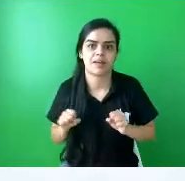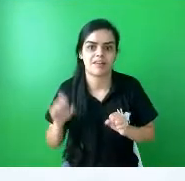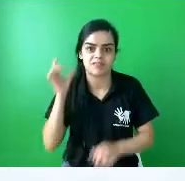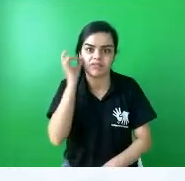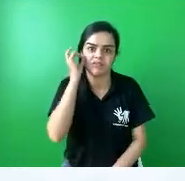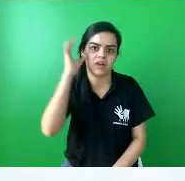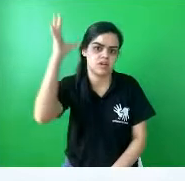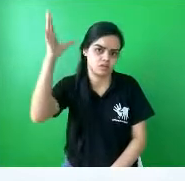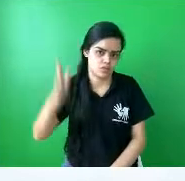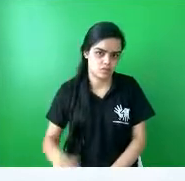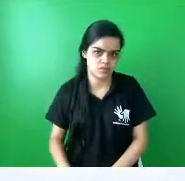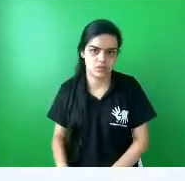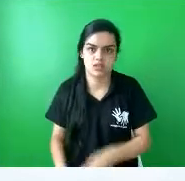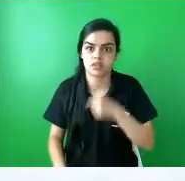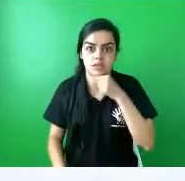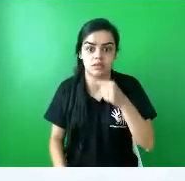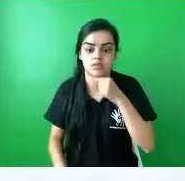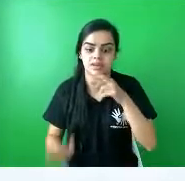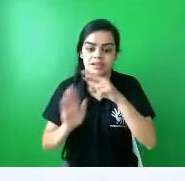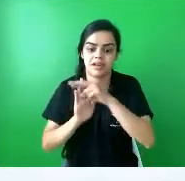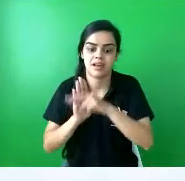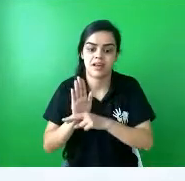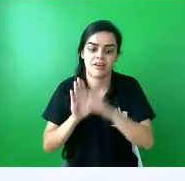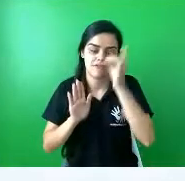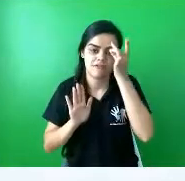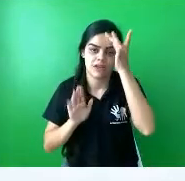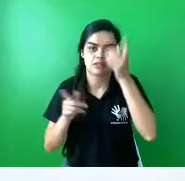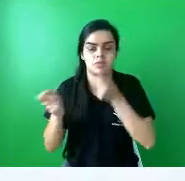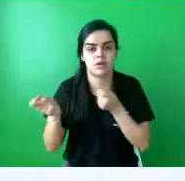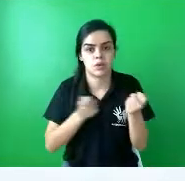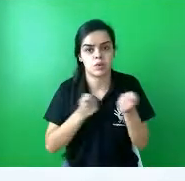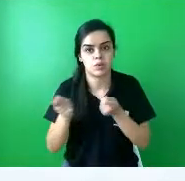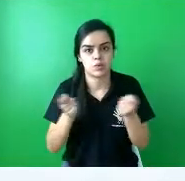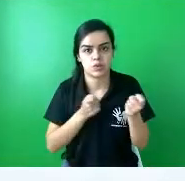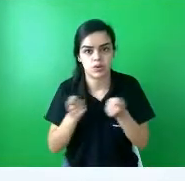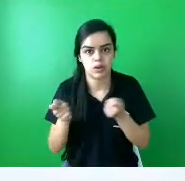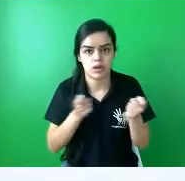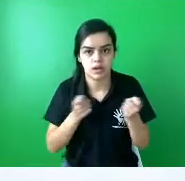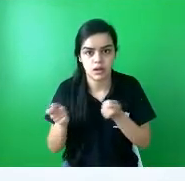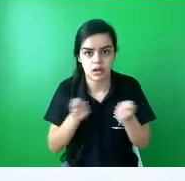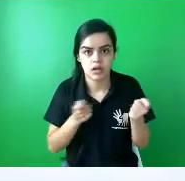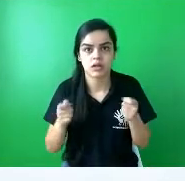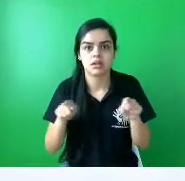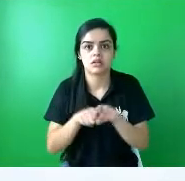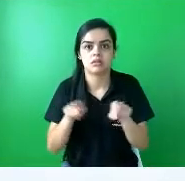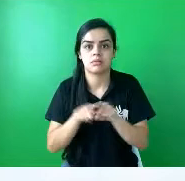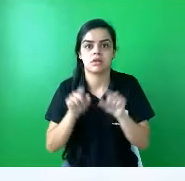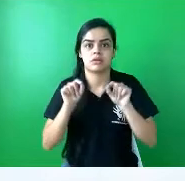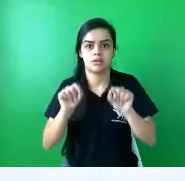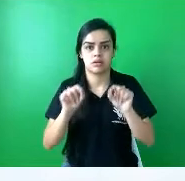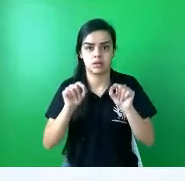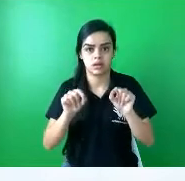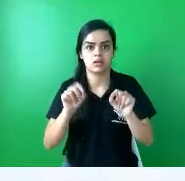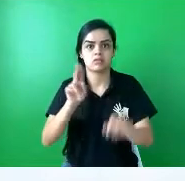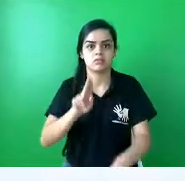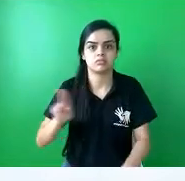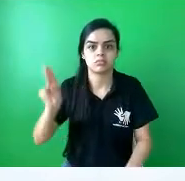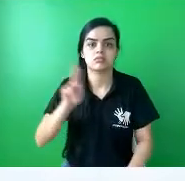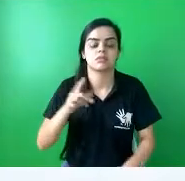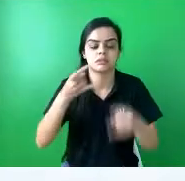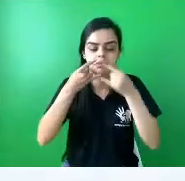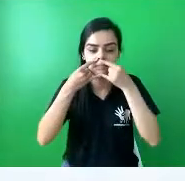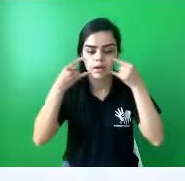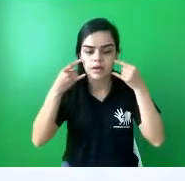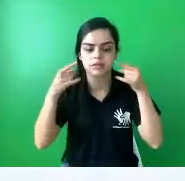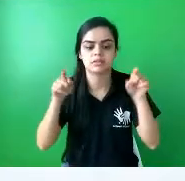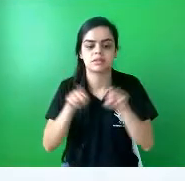facilidade, onde você não consegue ter regras tão fáceis para controlar a todo tempo ali o distanciamento social, ao uso de máscara, ao uso